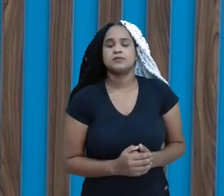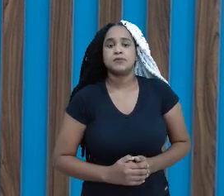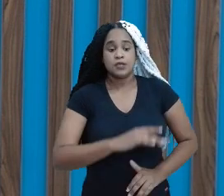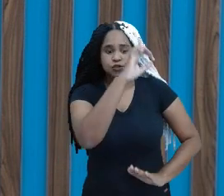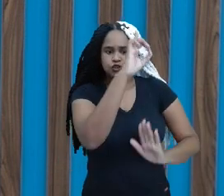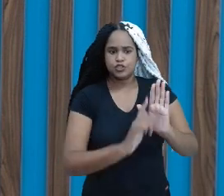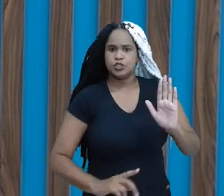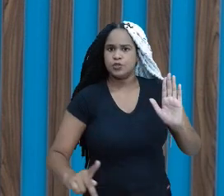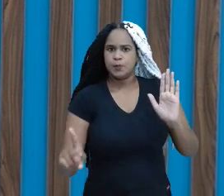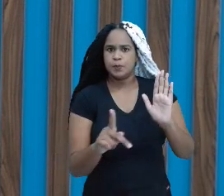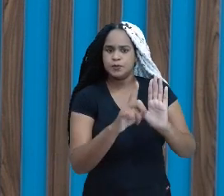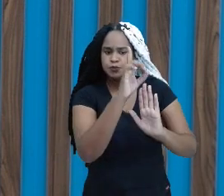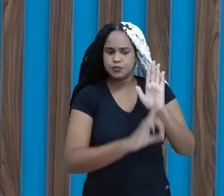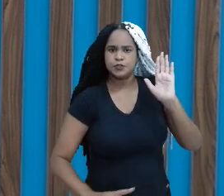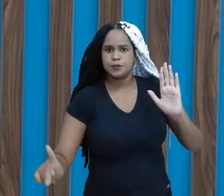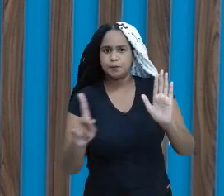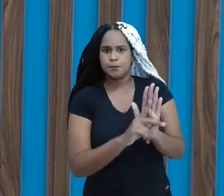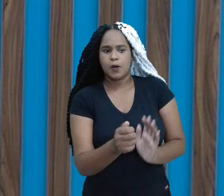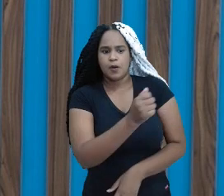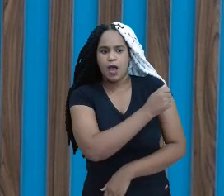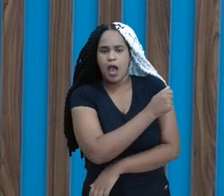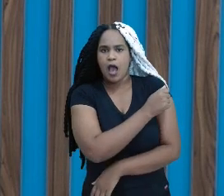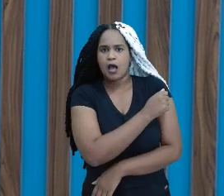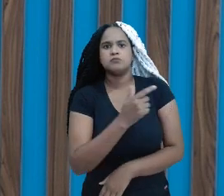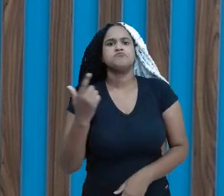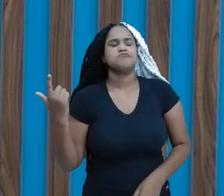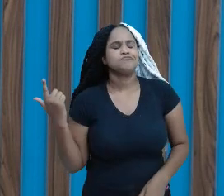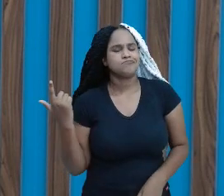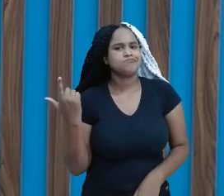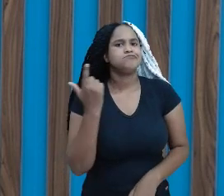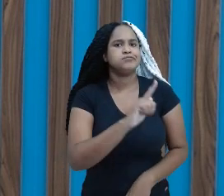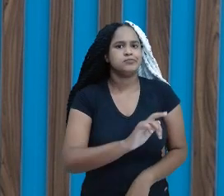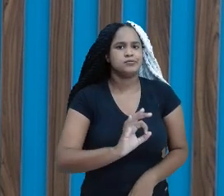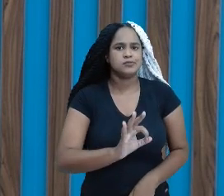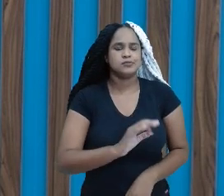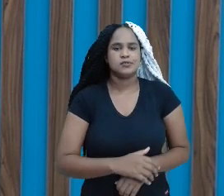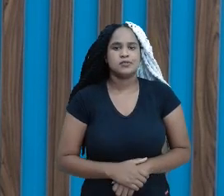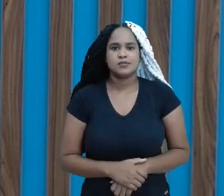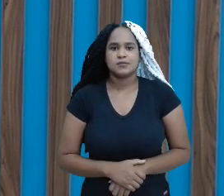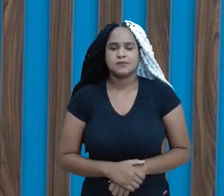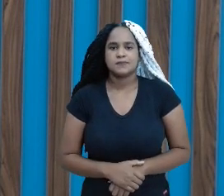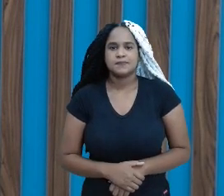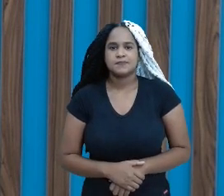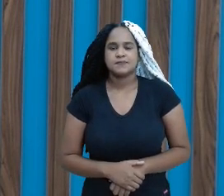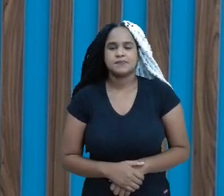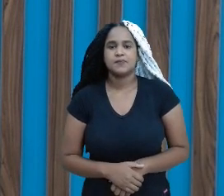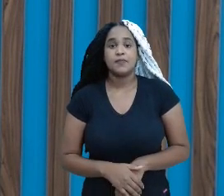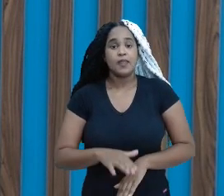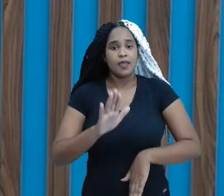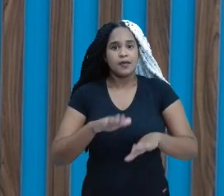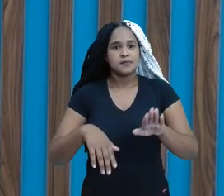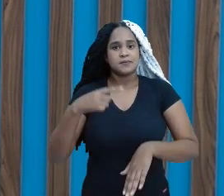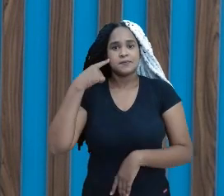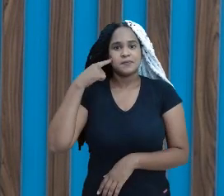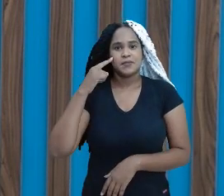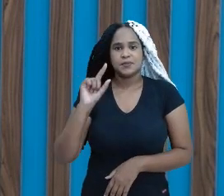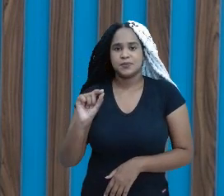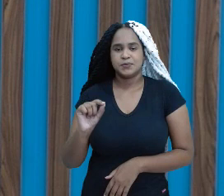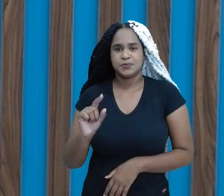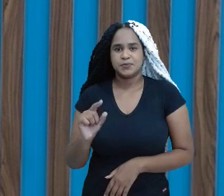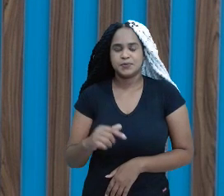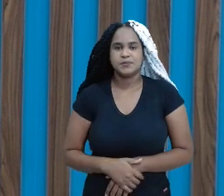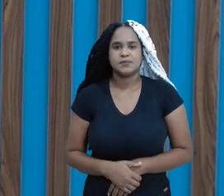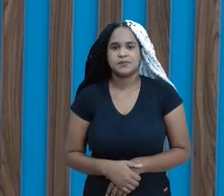direito e que as possibilidades do estudante estão sendo percebidas, né? Muitas vezes a gente acha que o trabalho não